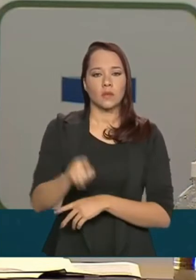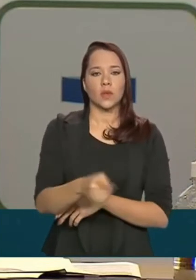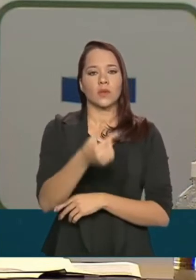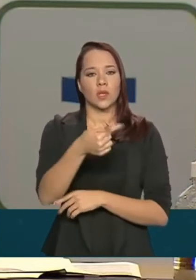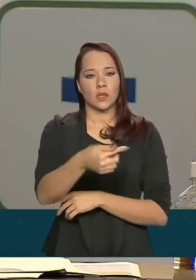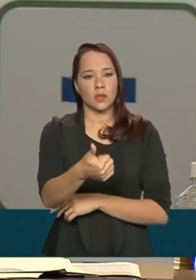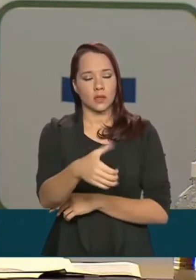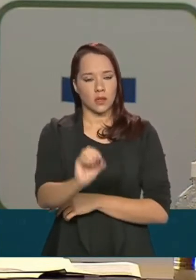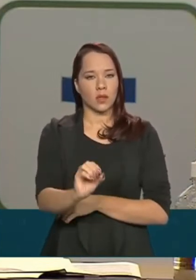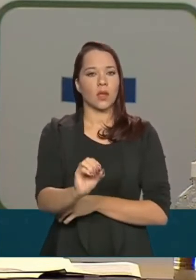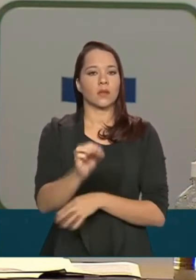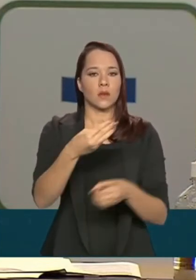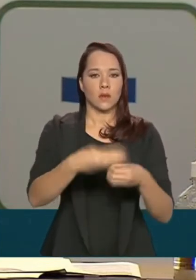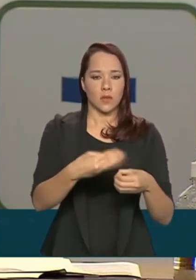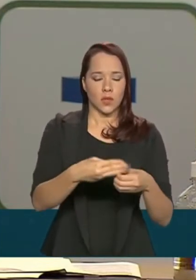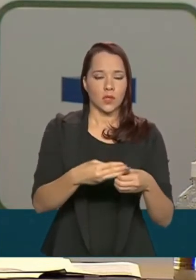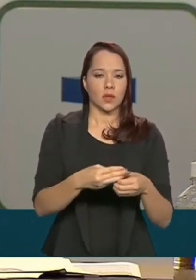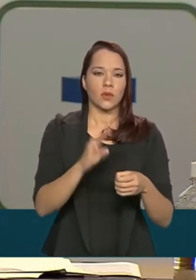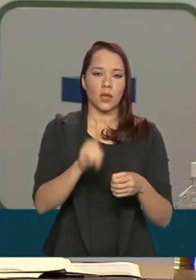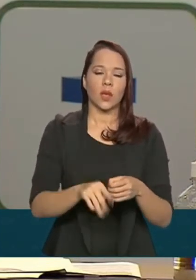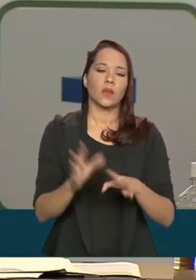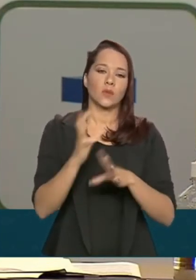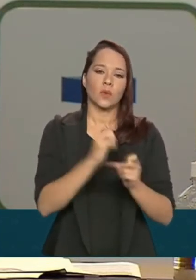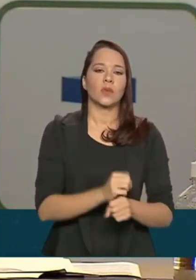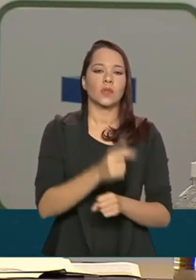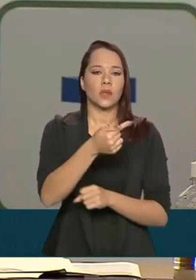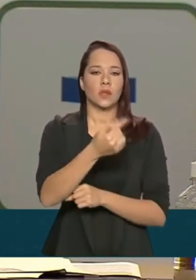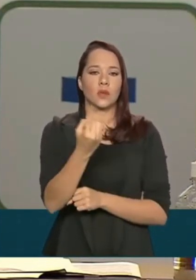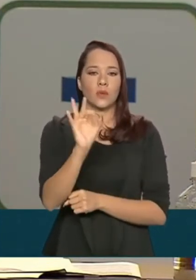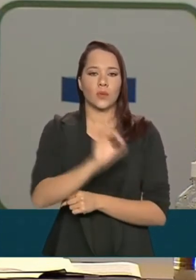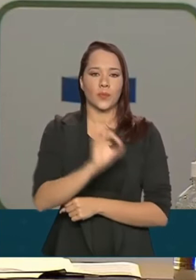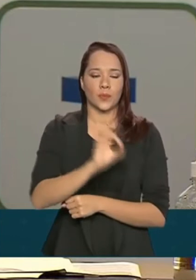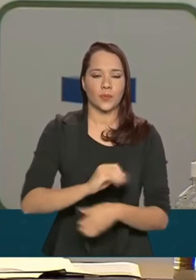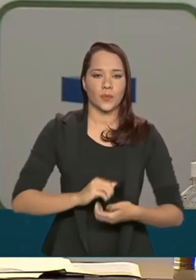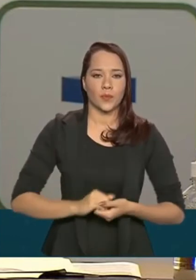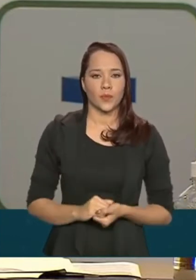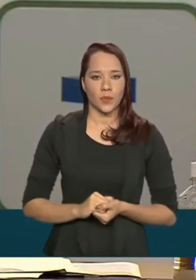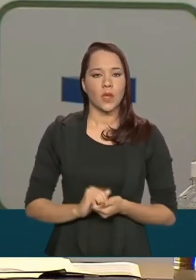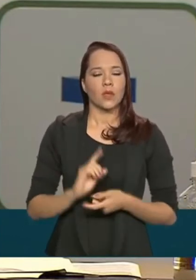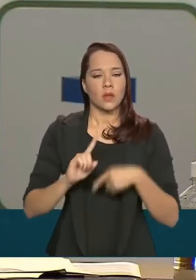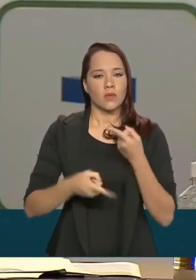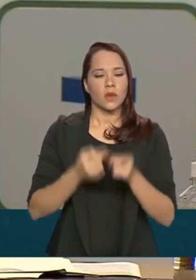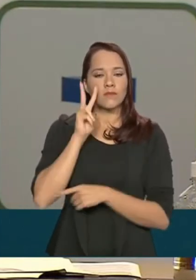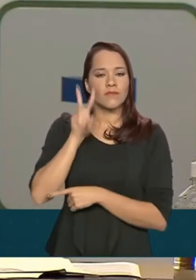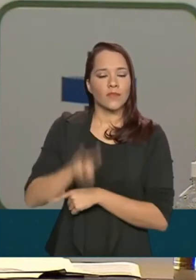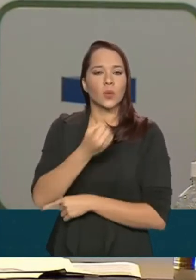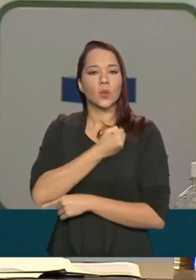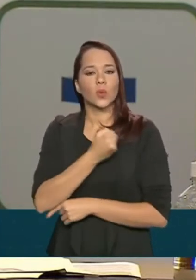3.710 municípios, o que perfaz 71%. Quando avaliamos o número de